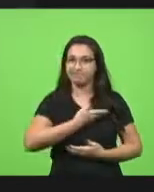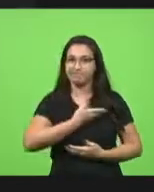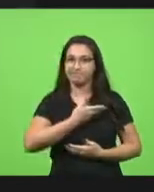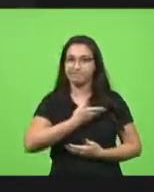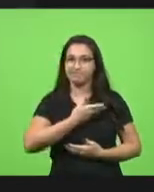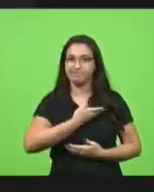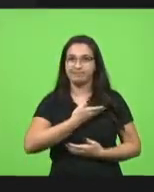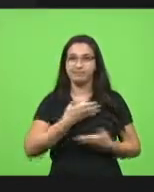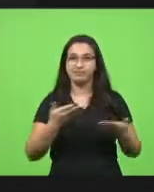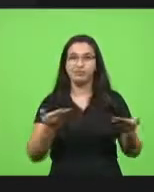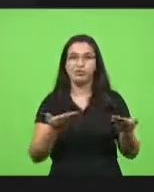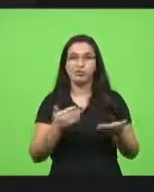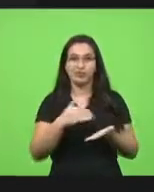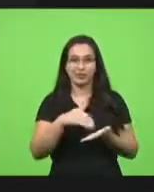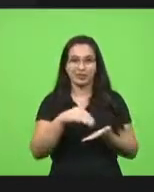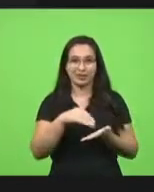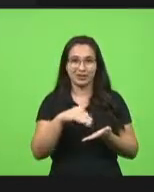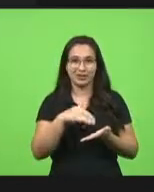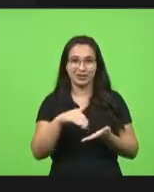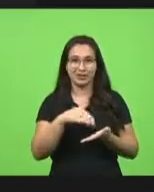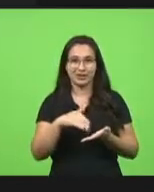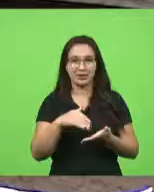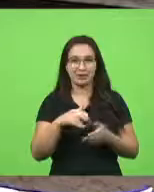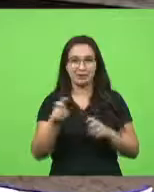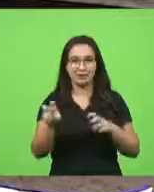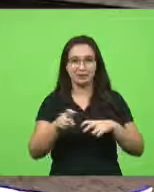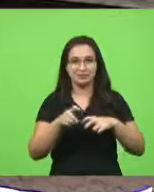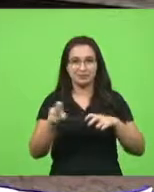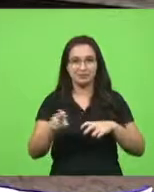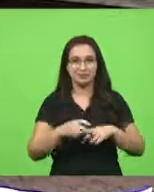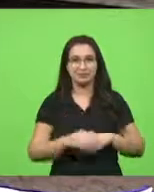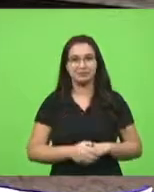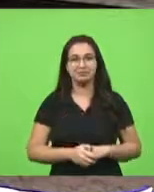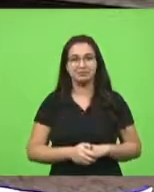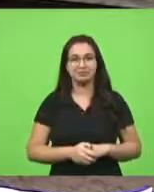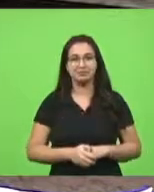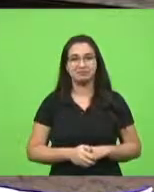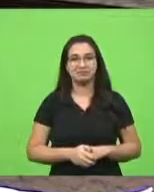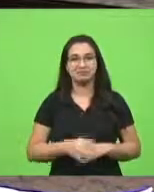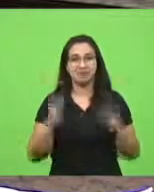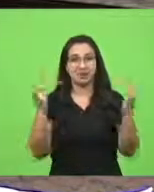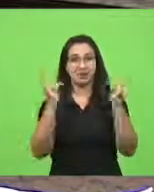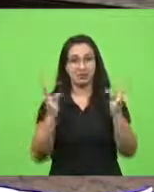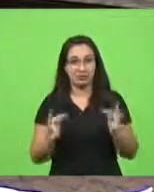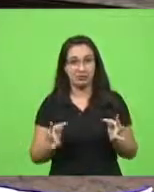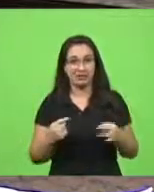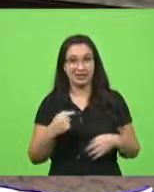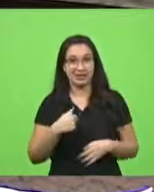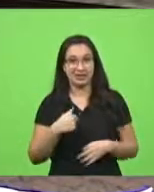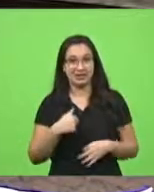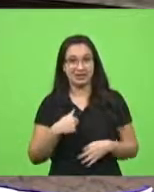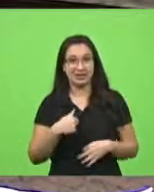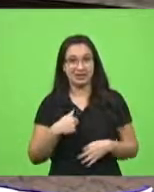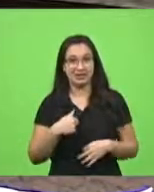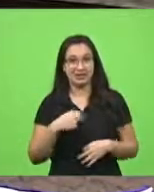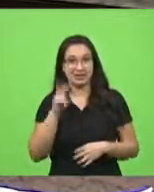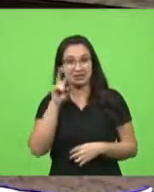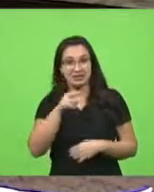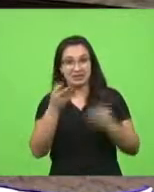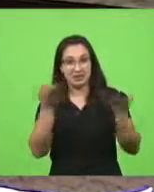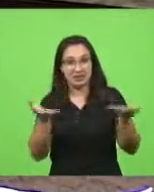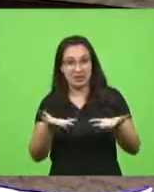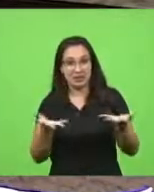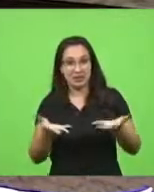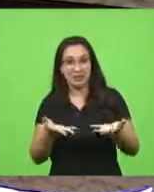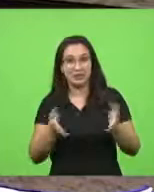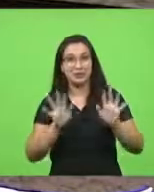hoje secretário da Agricultura, deputado Altair. É um prazer muito grande, em primeiro lugar, tê-lo aqui hoje, mas, acima de tudo, é uma